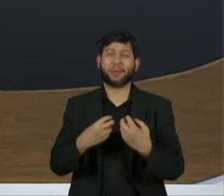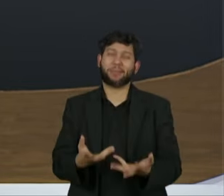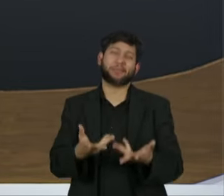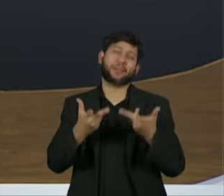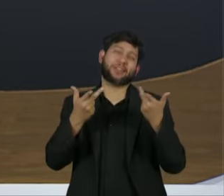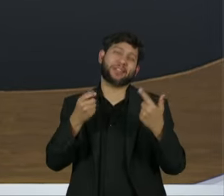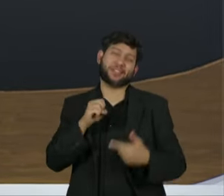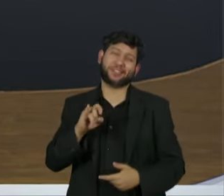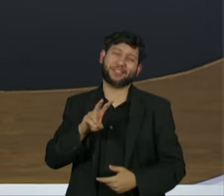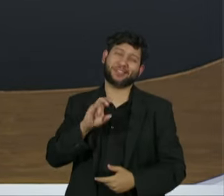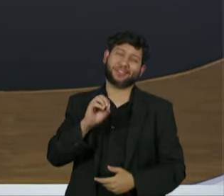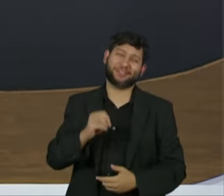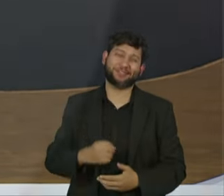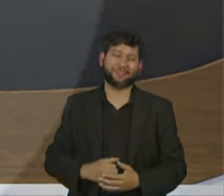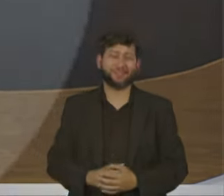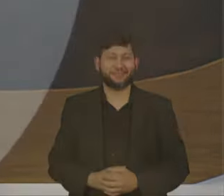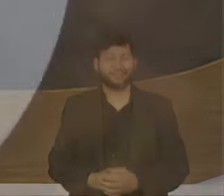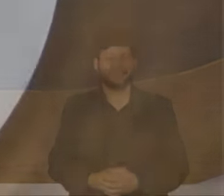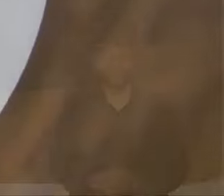Possivelmente